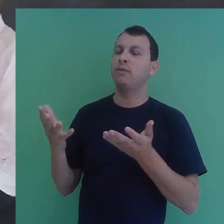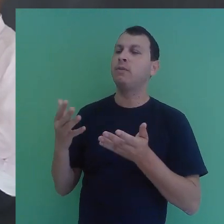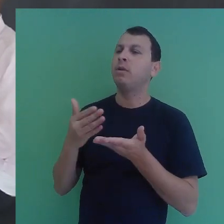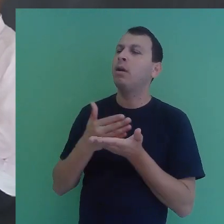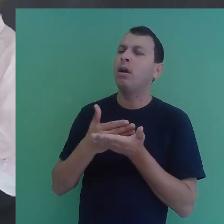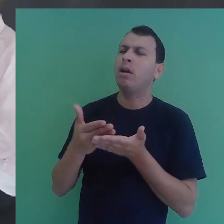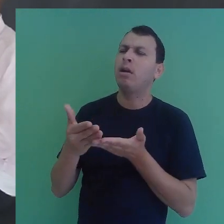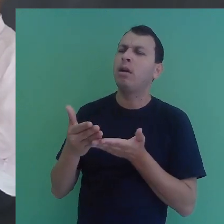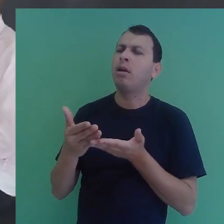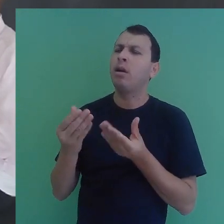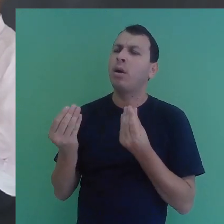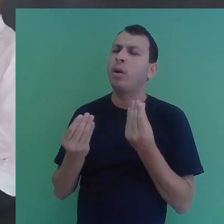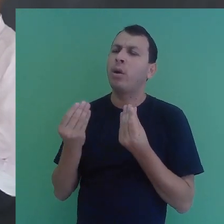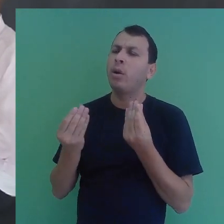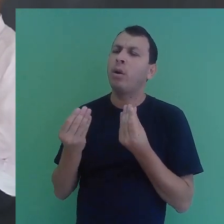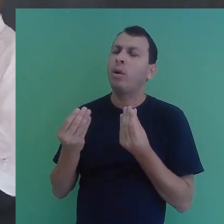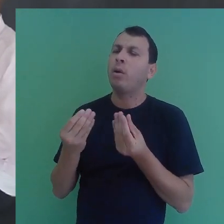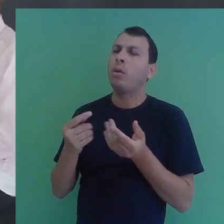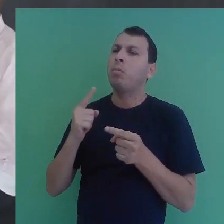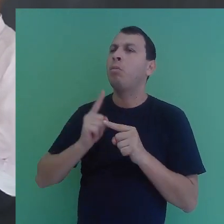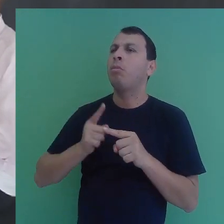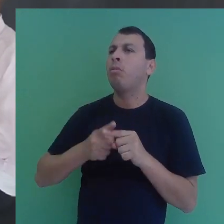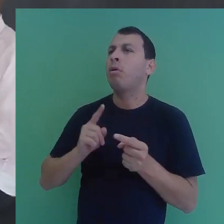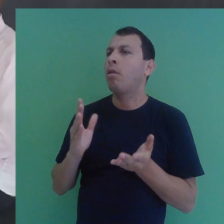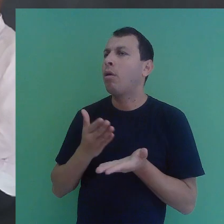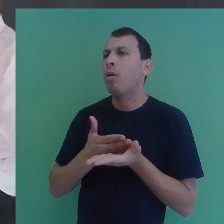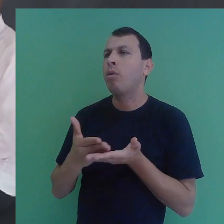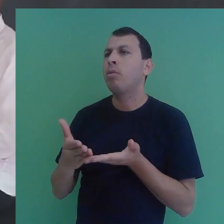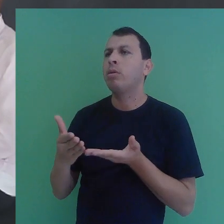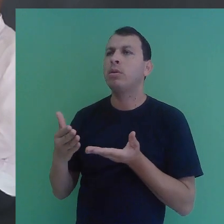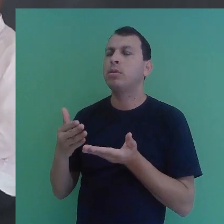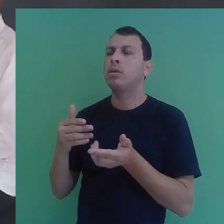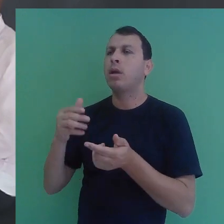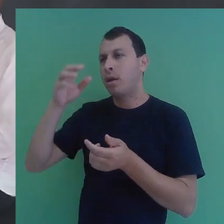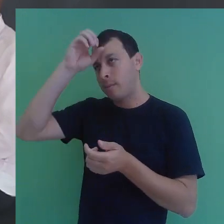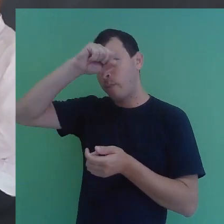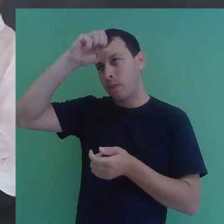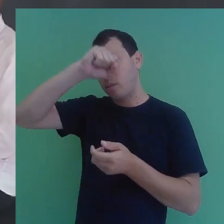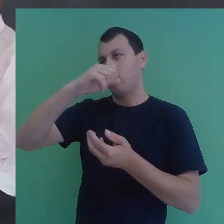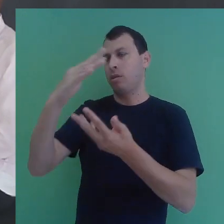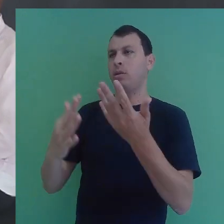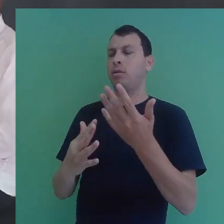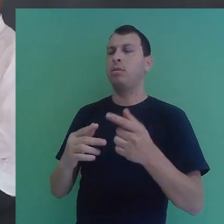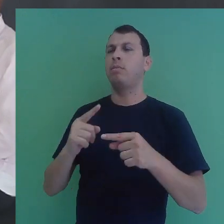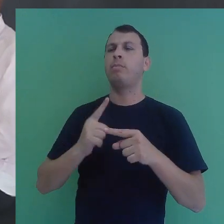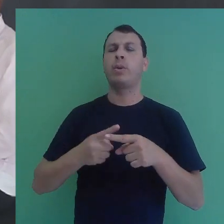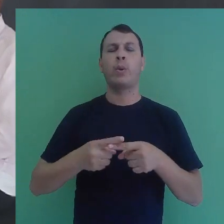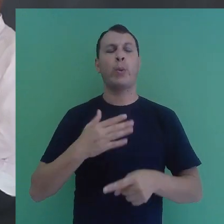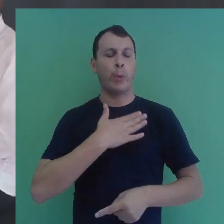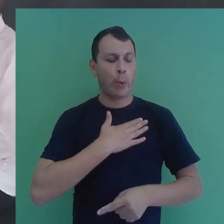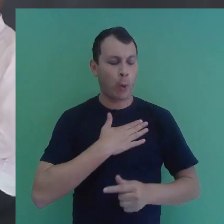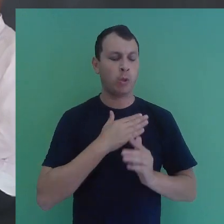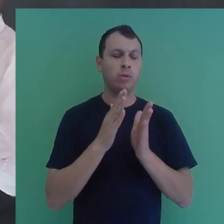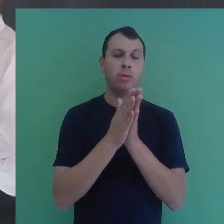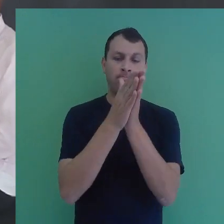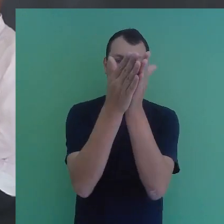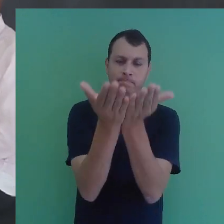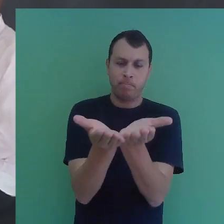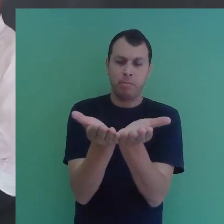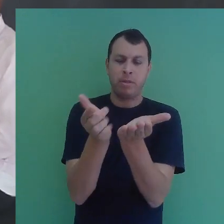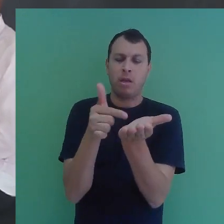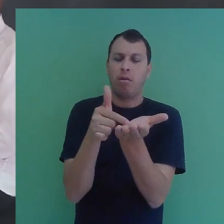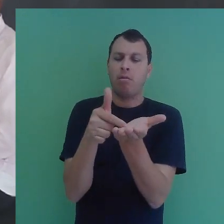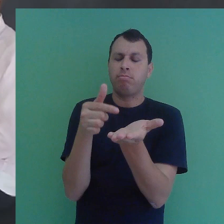aprender? Na verdade, o motivo inicial de começar a aprender é porque eu gosto de compartilhar princípios bíblicos,